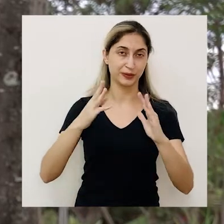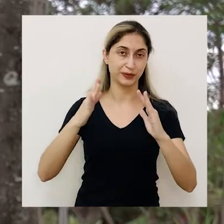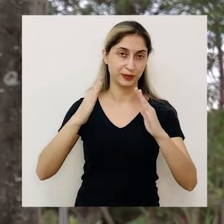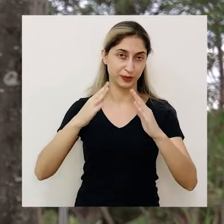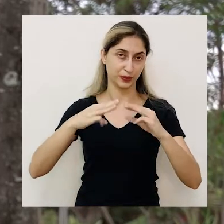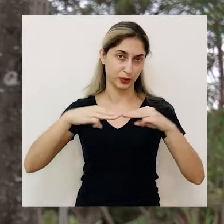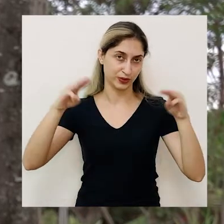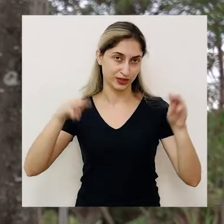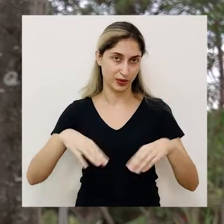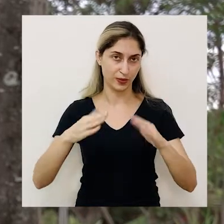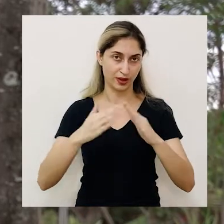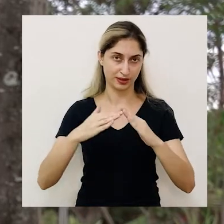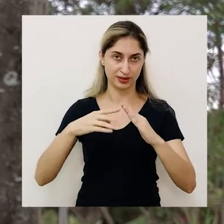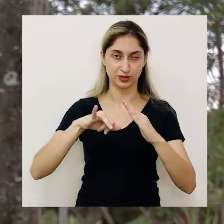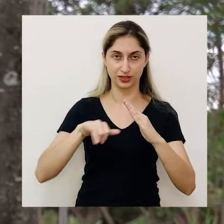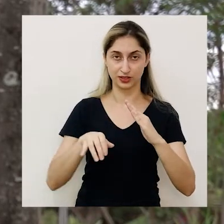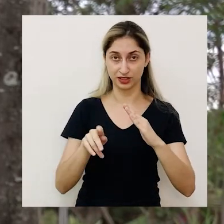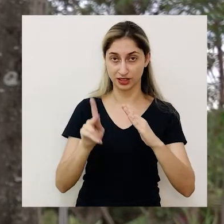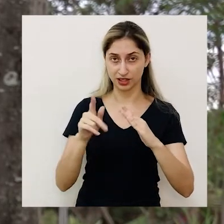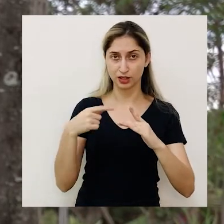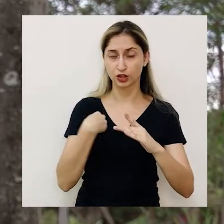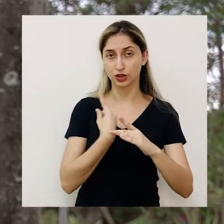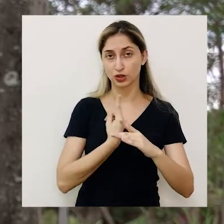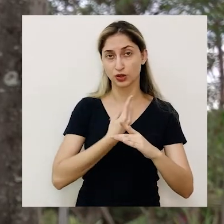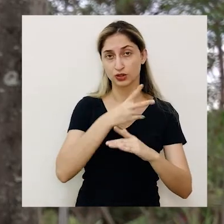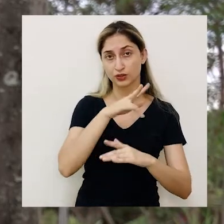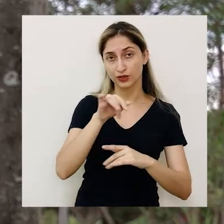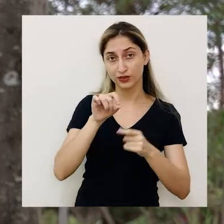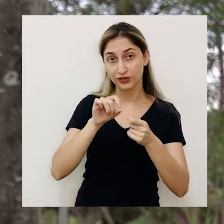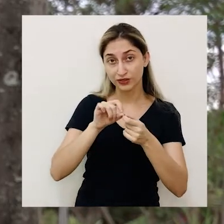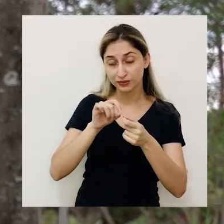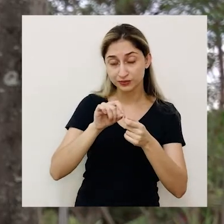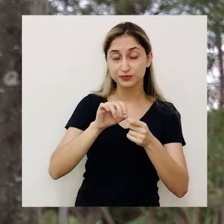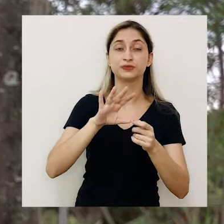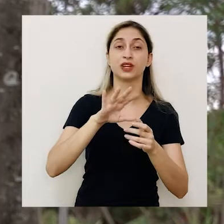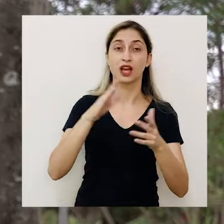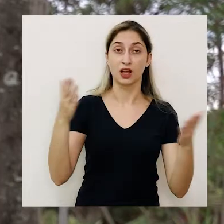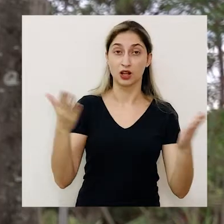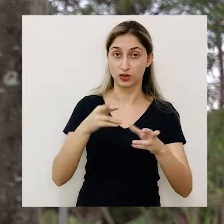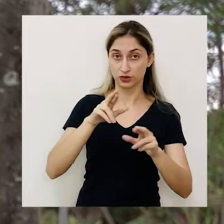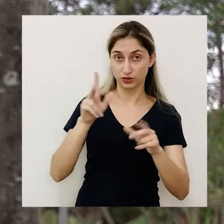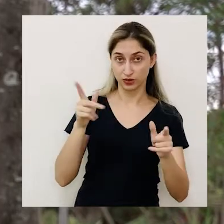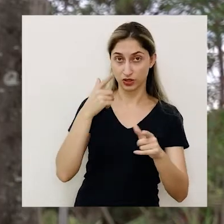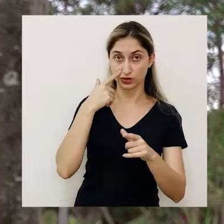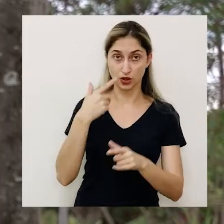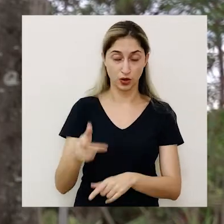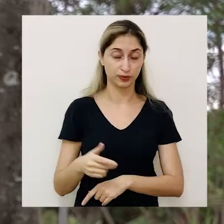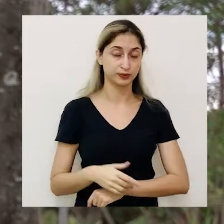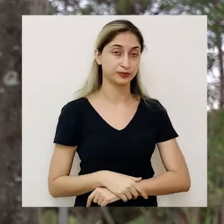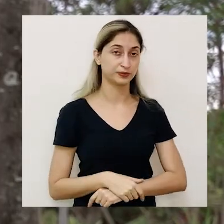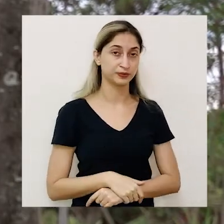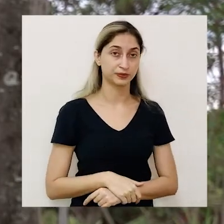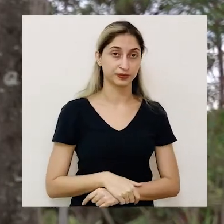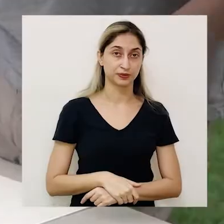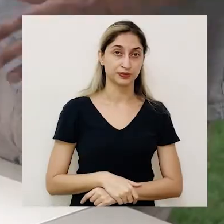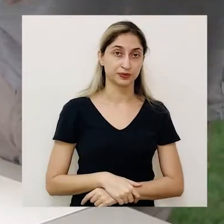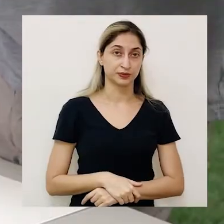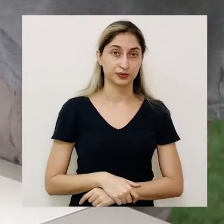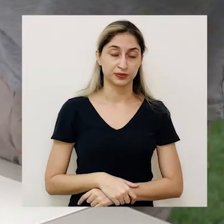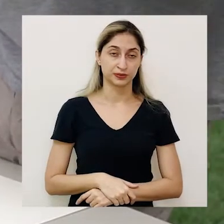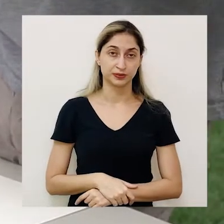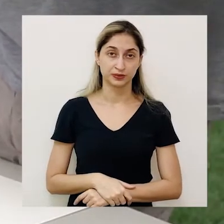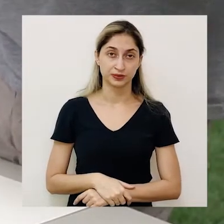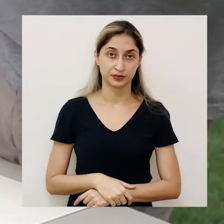inventário poético do Jardim da Museu Casa Kubitschek, a gente vai fazer um outro aspecto de coleção, né,